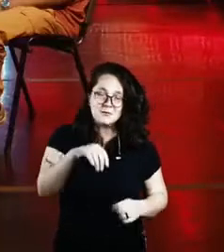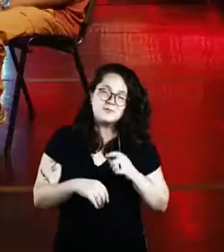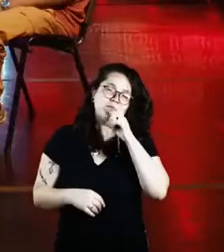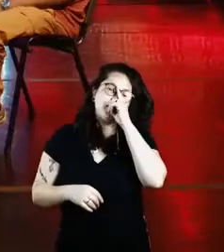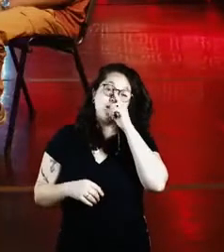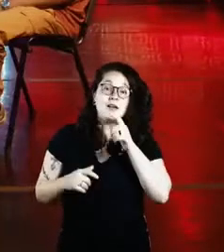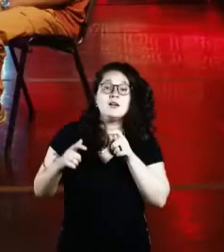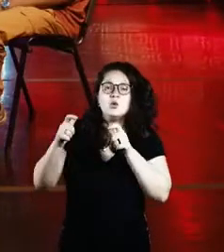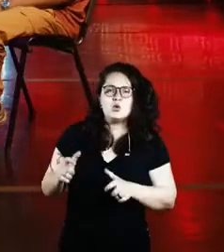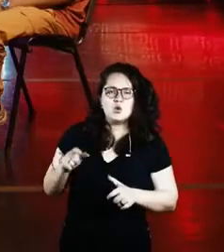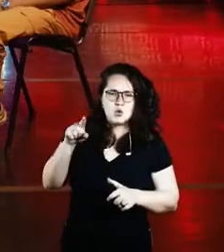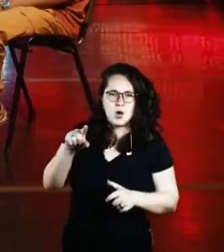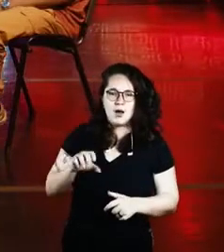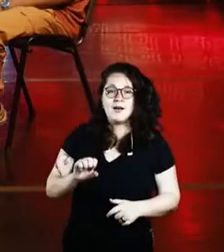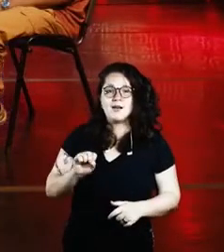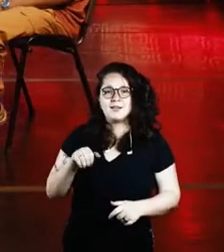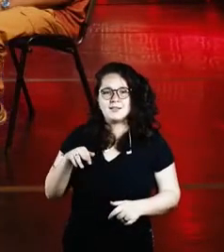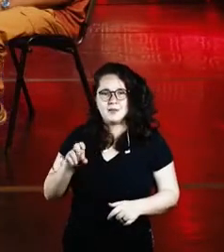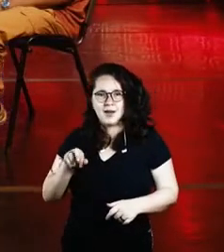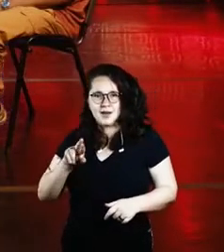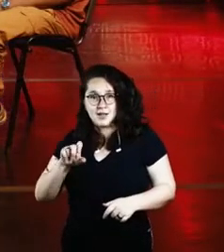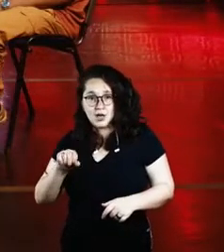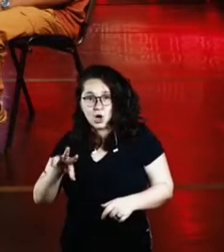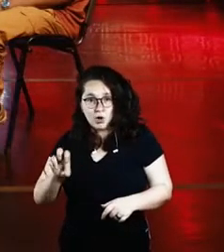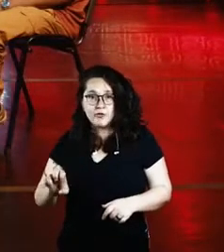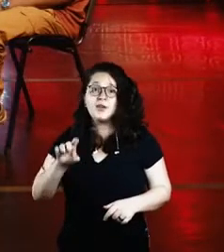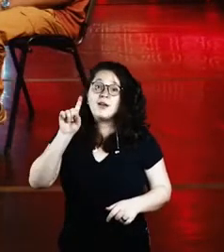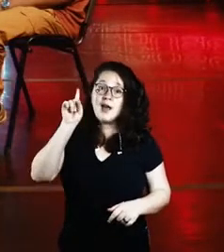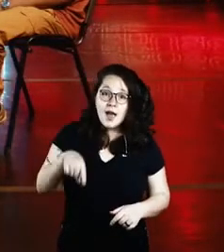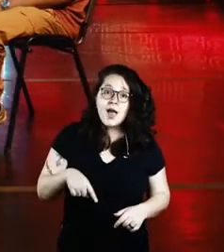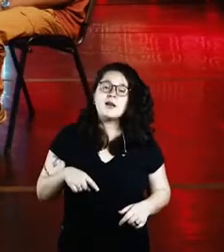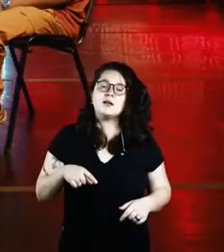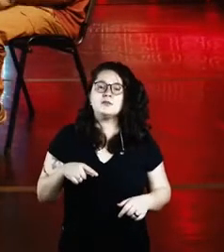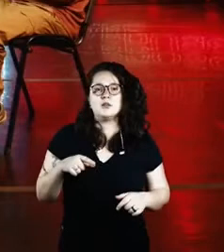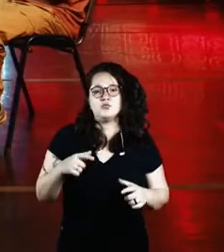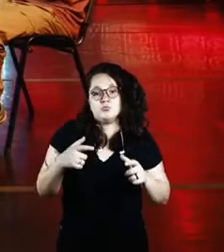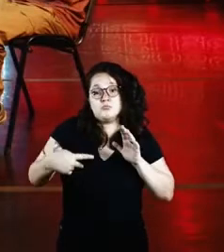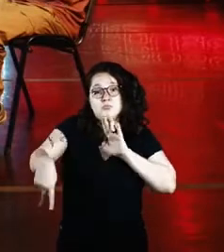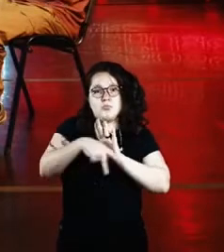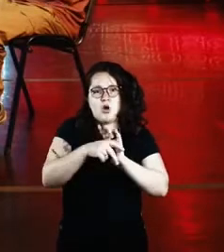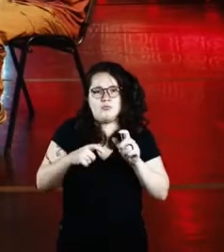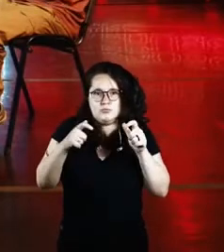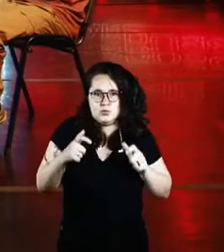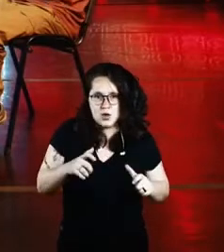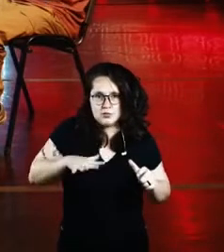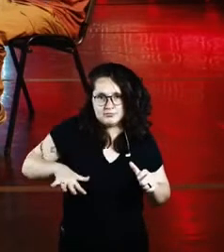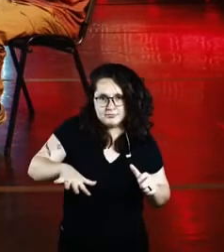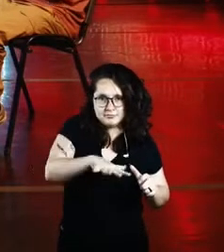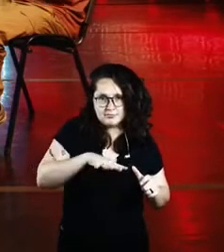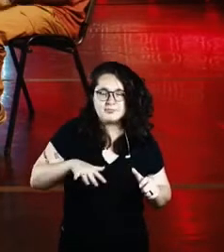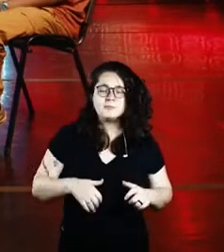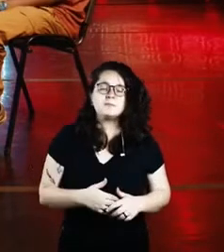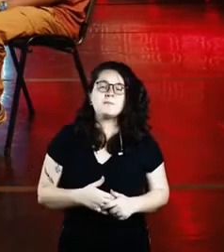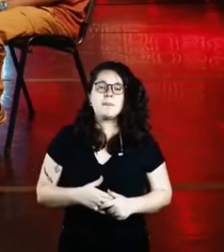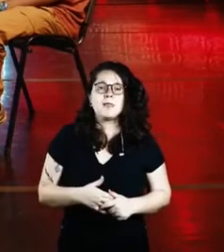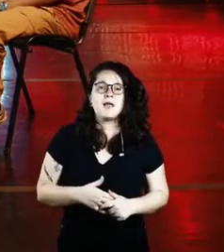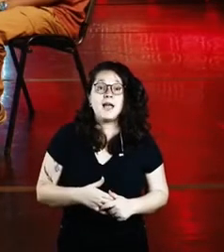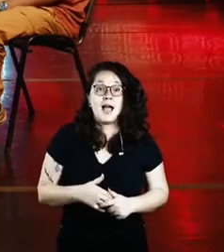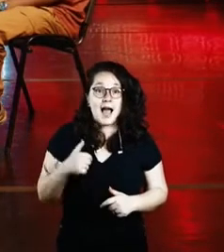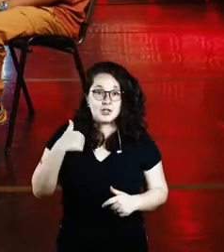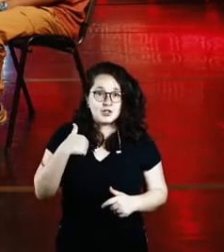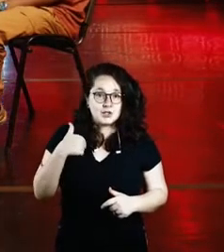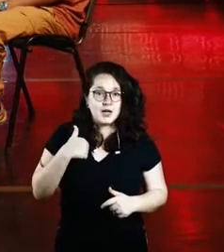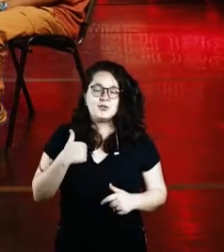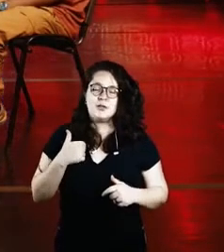Love era o nosso estúdio, né, do região, né? A gente, uma época, a gente começou a tomar, através desse meu trabalho